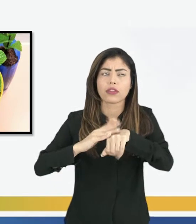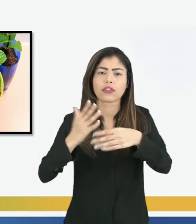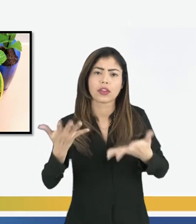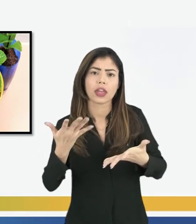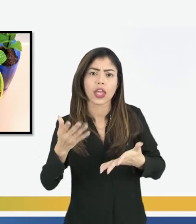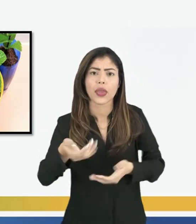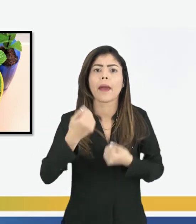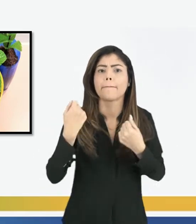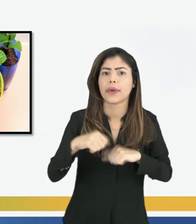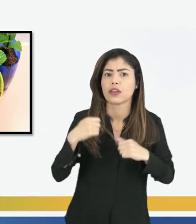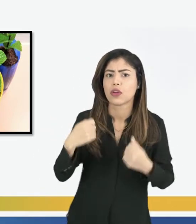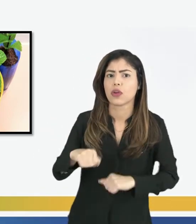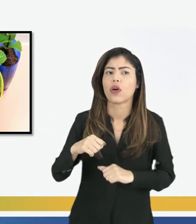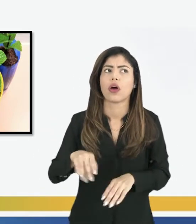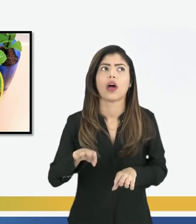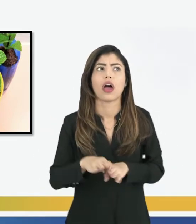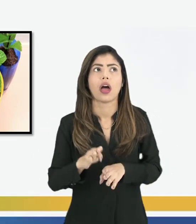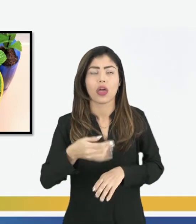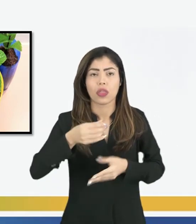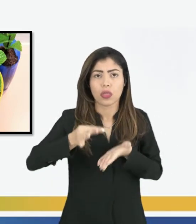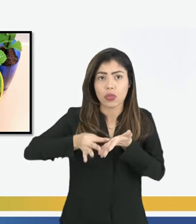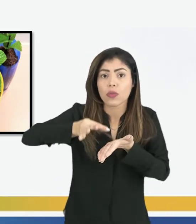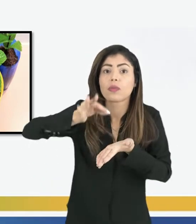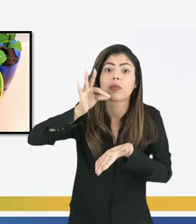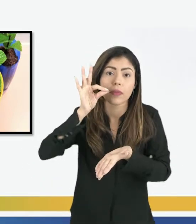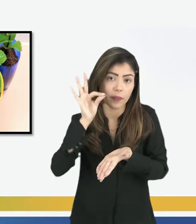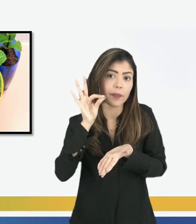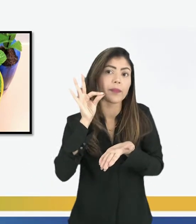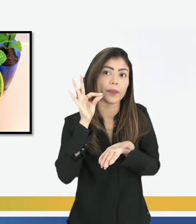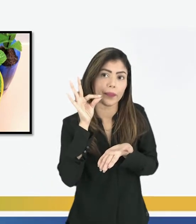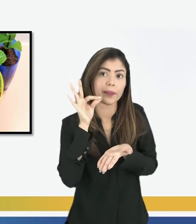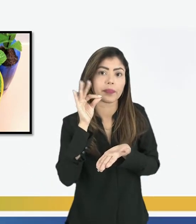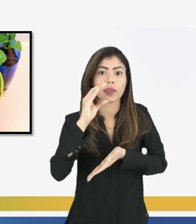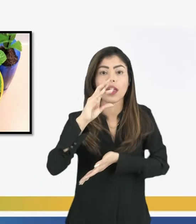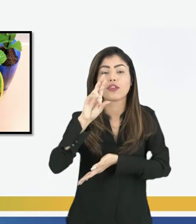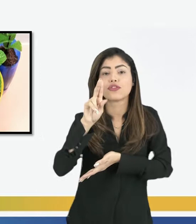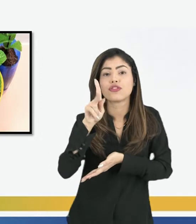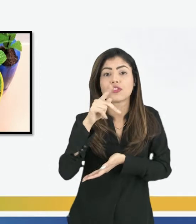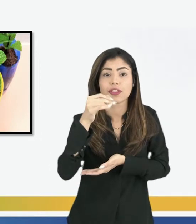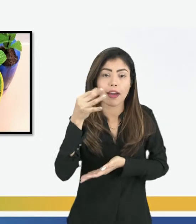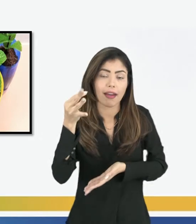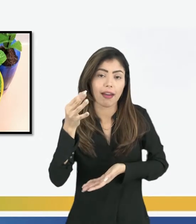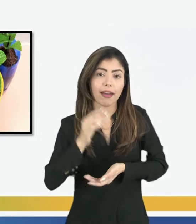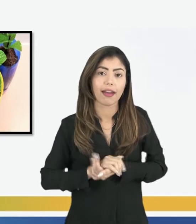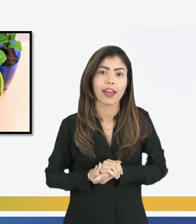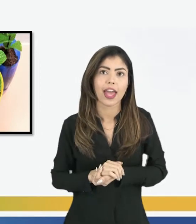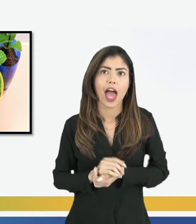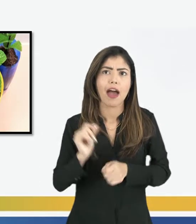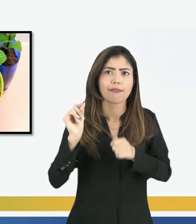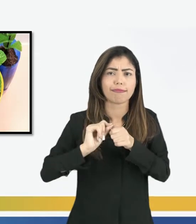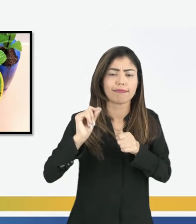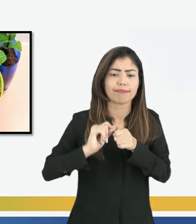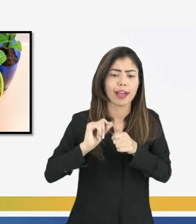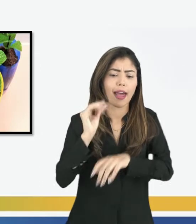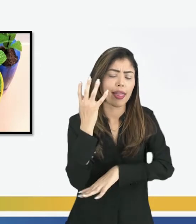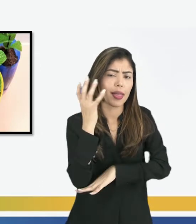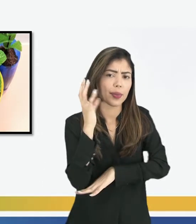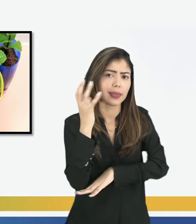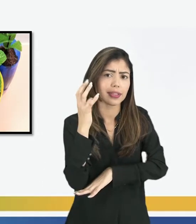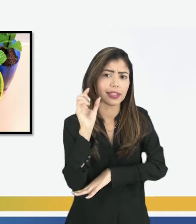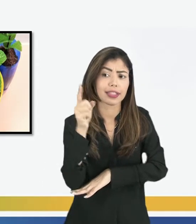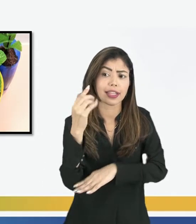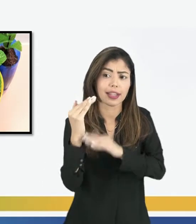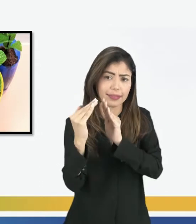precisou tomar um chazinho para melhorar, feita daquela plantinha que é cultivada lá